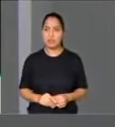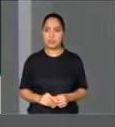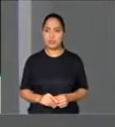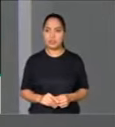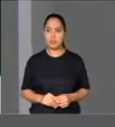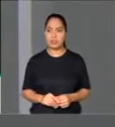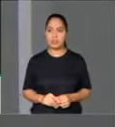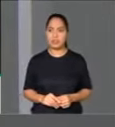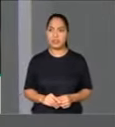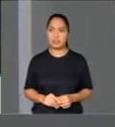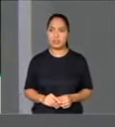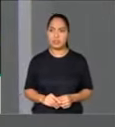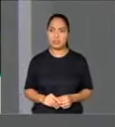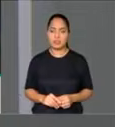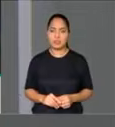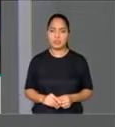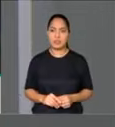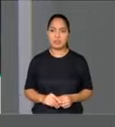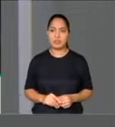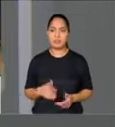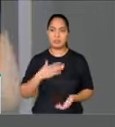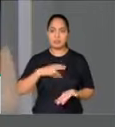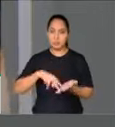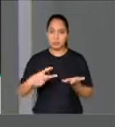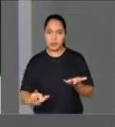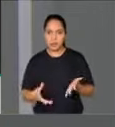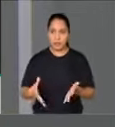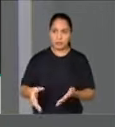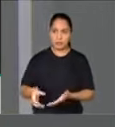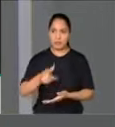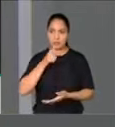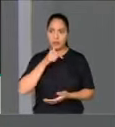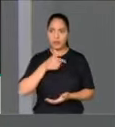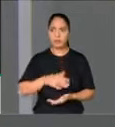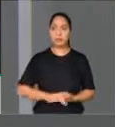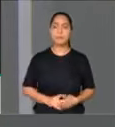Peraí, a mulher não caiu daqui. Pronto.